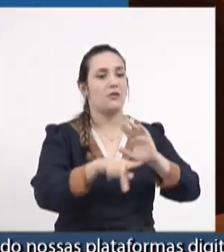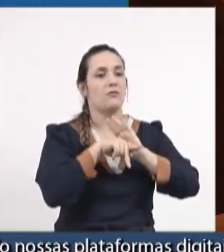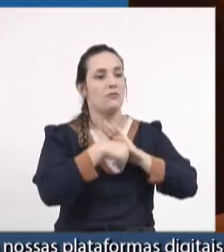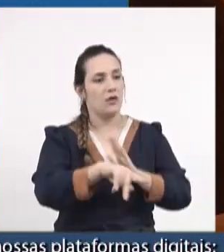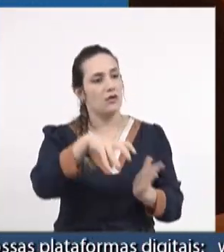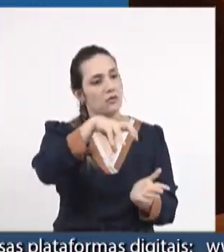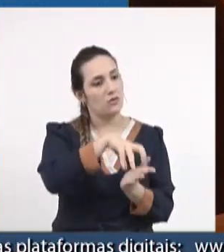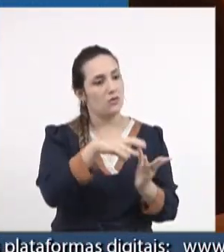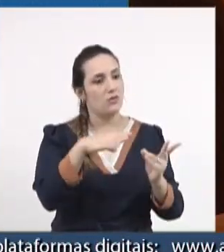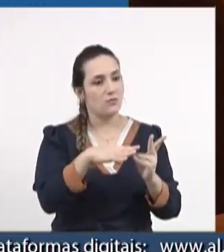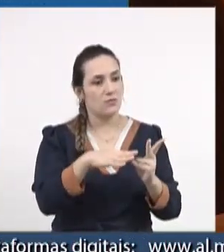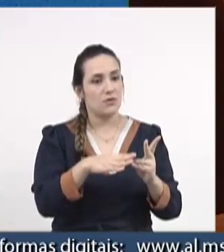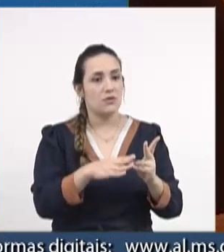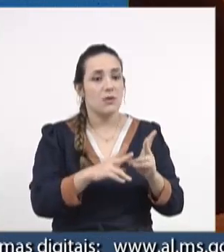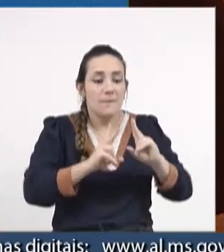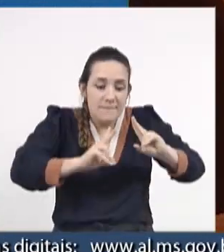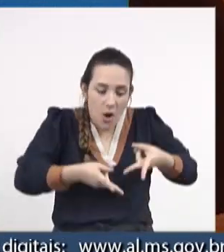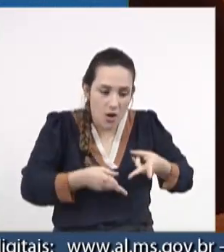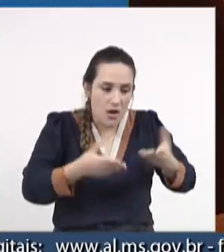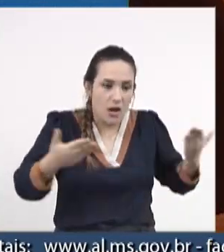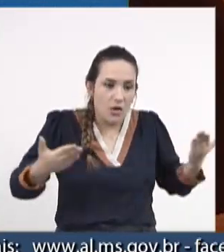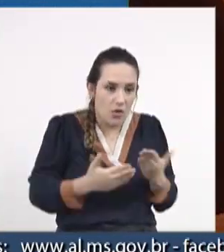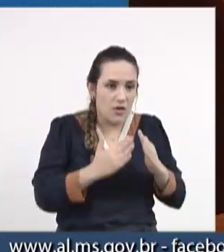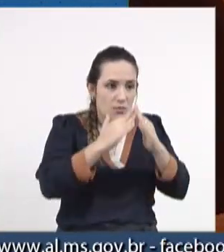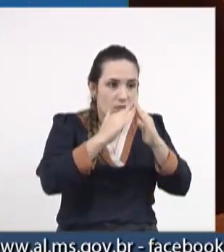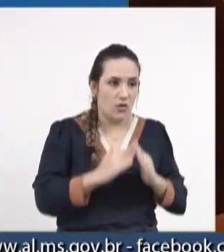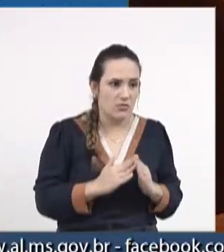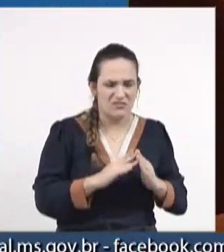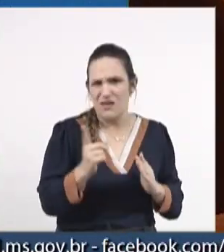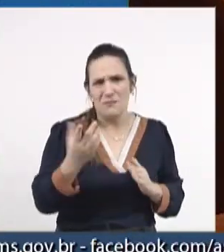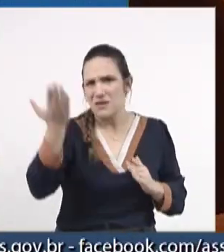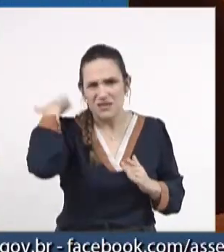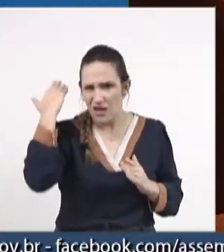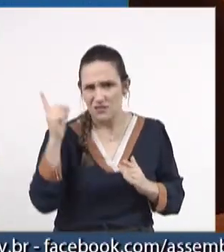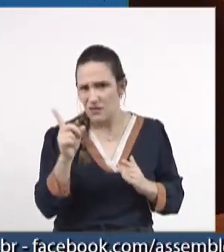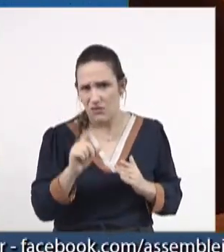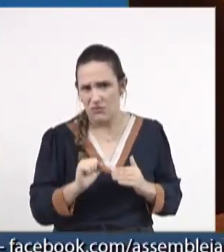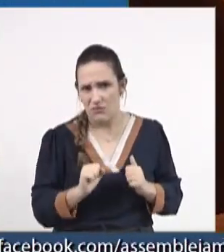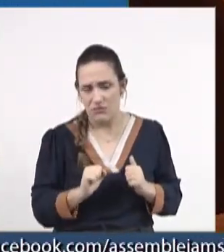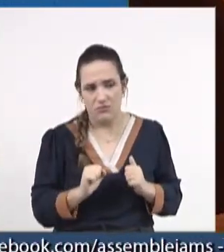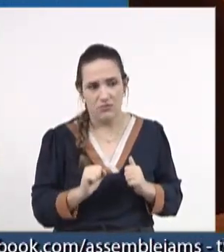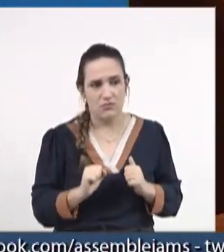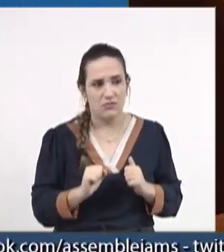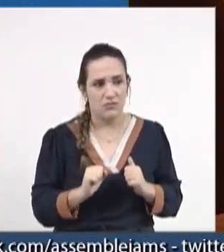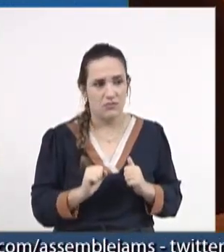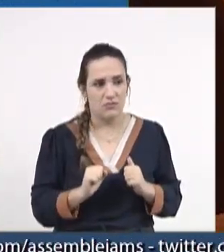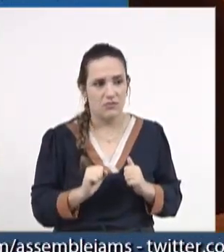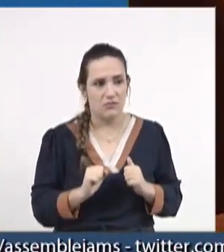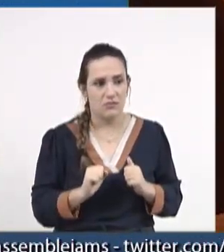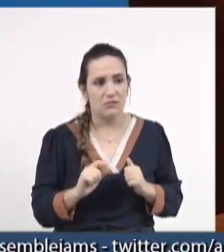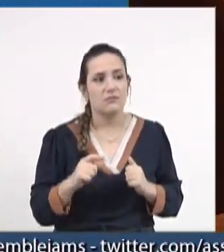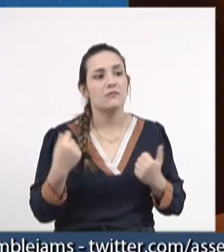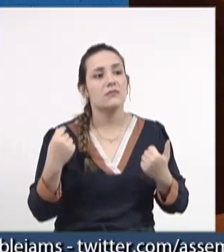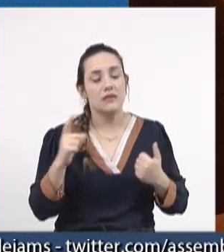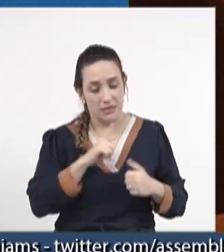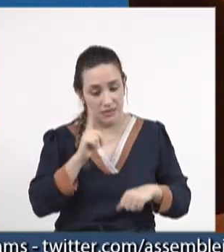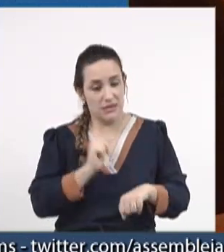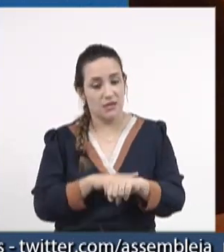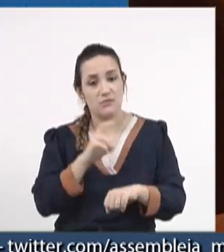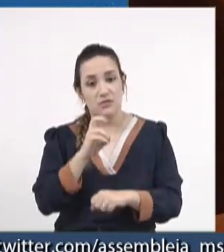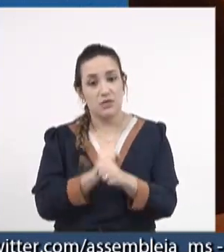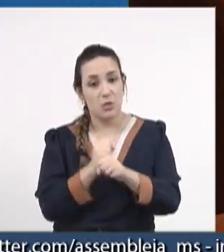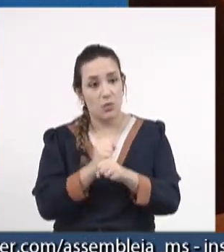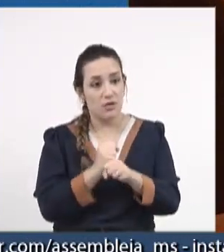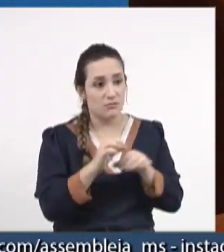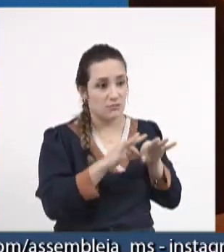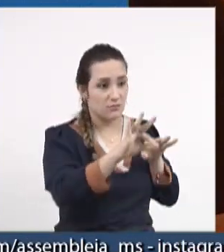o índio esteja morando presente, nada de pretérito, tem 5 anos para demarcar. E